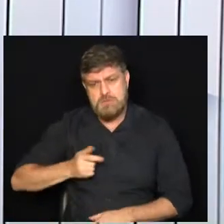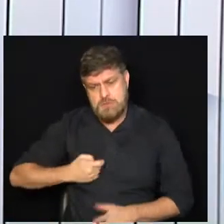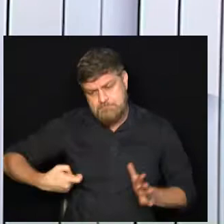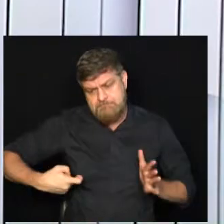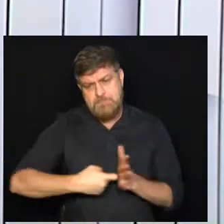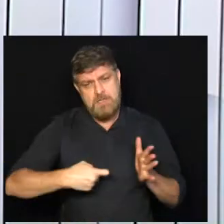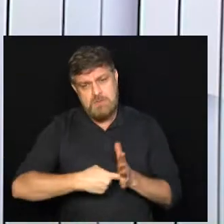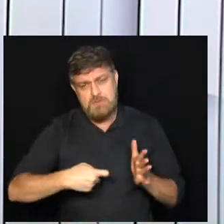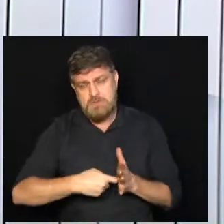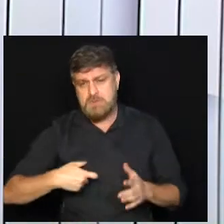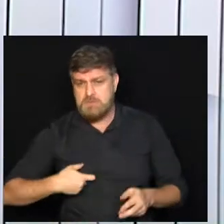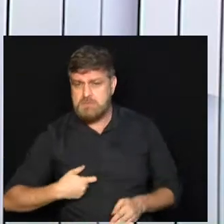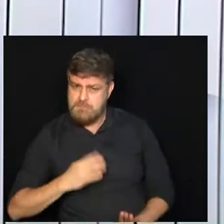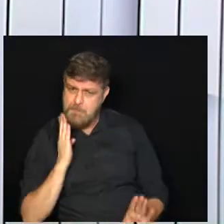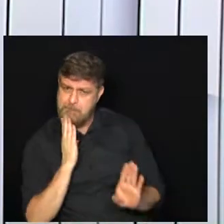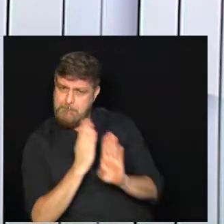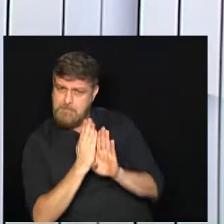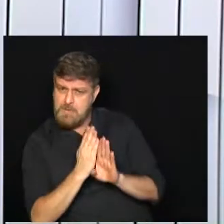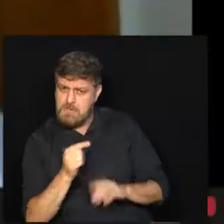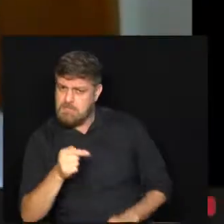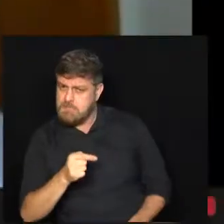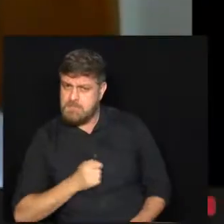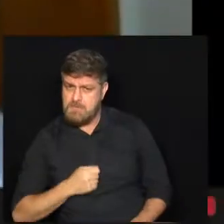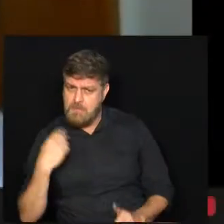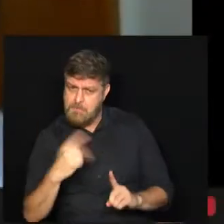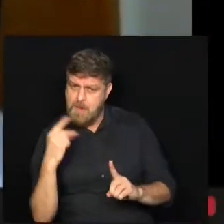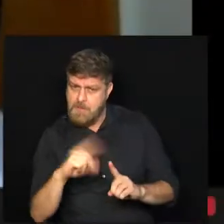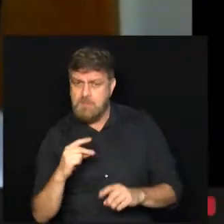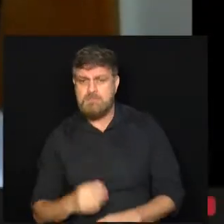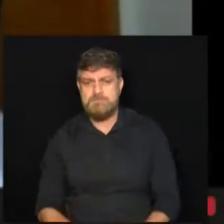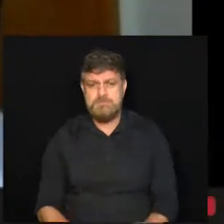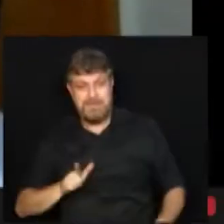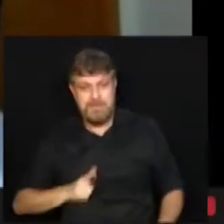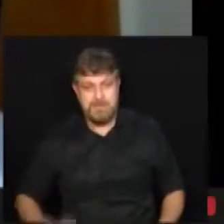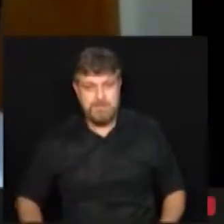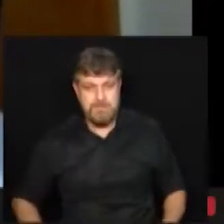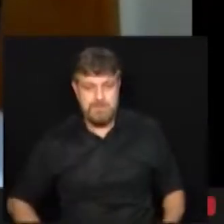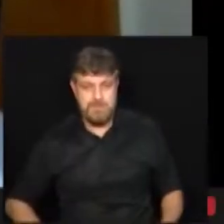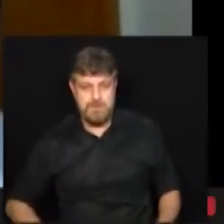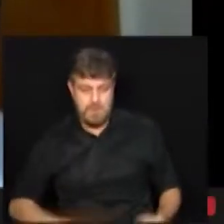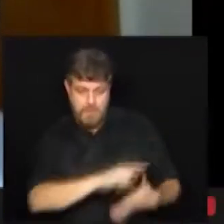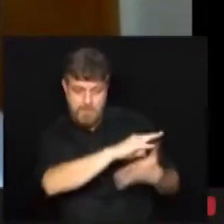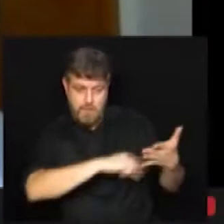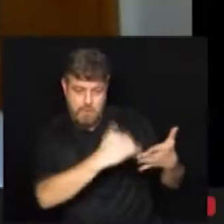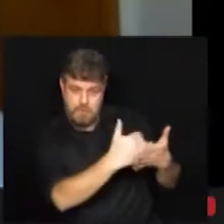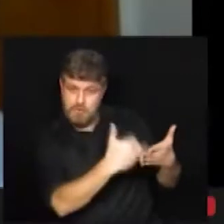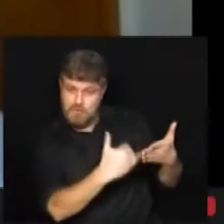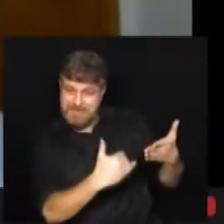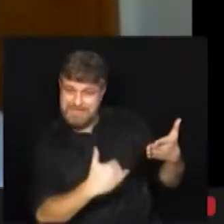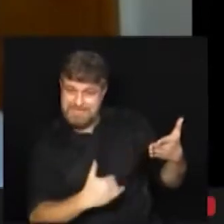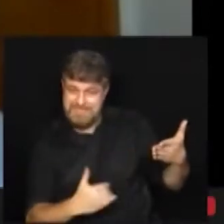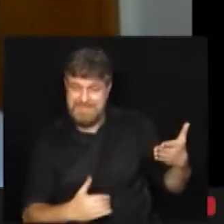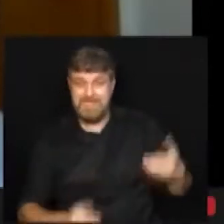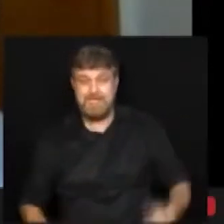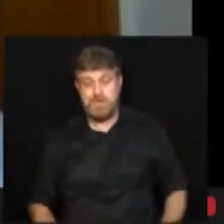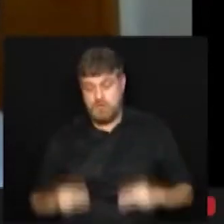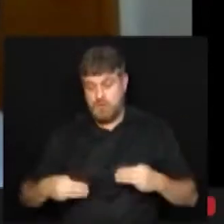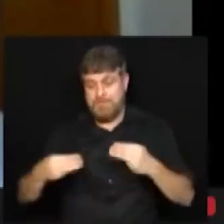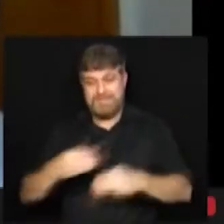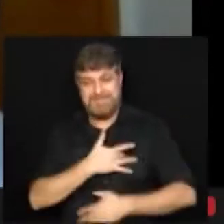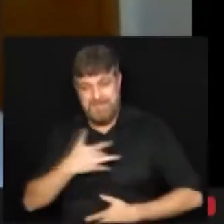denúncia se presenciar alguma agressão. Tem um boletim do Ministério da Saúde de dados coletados de